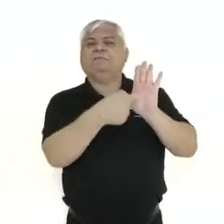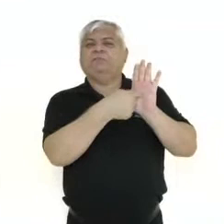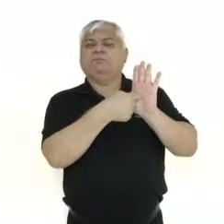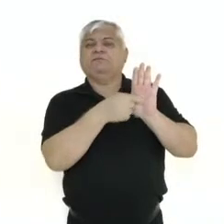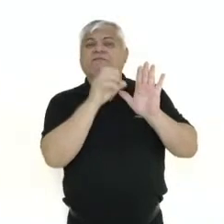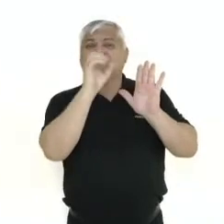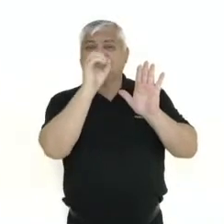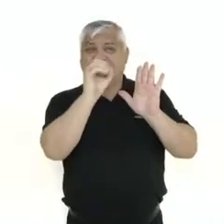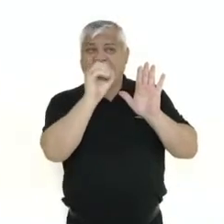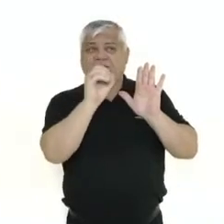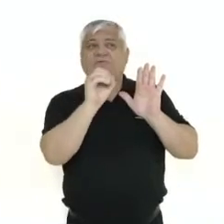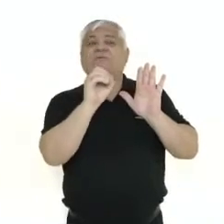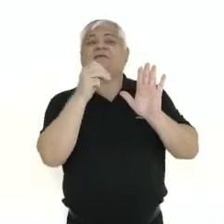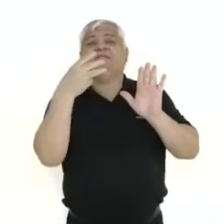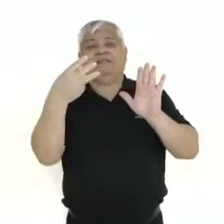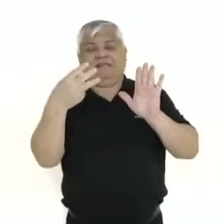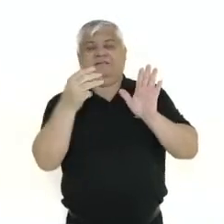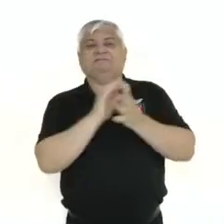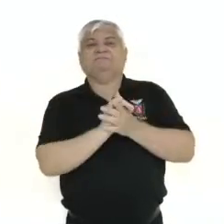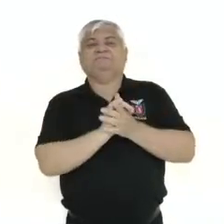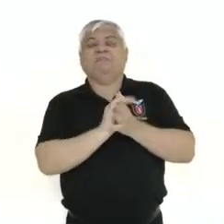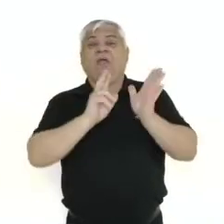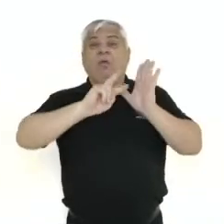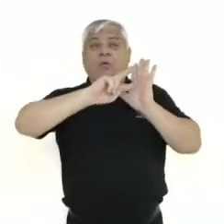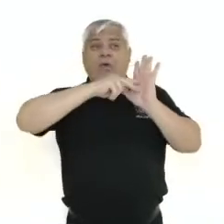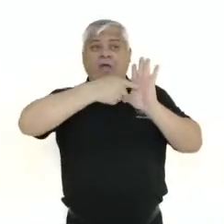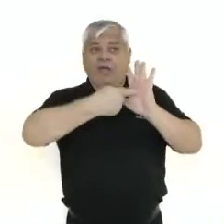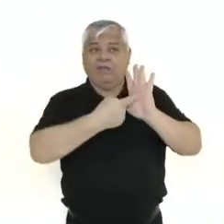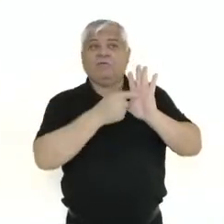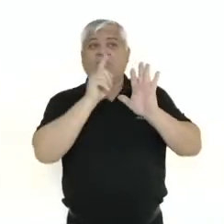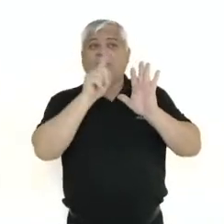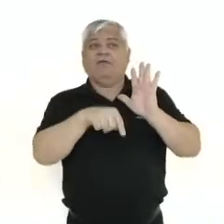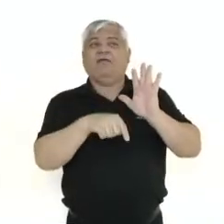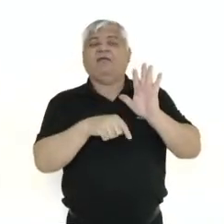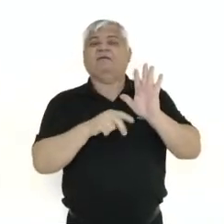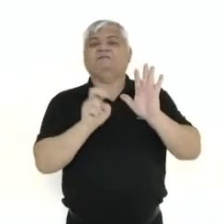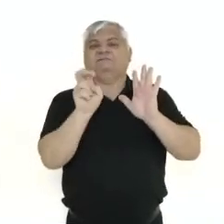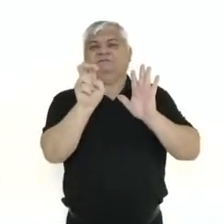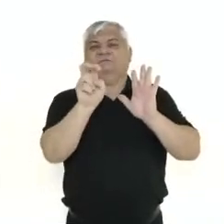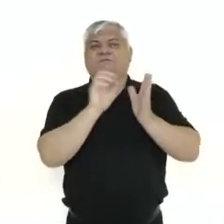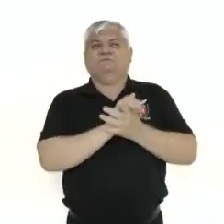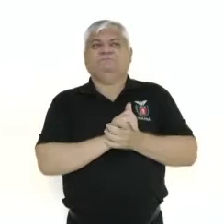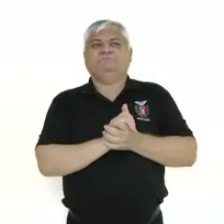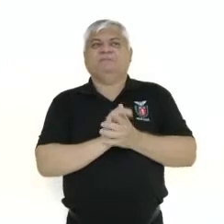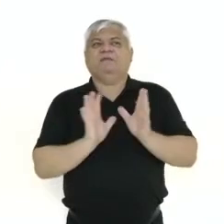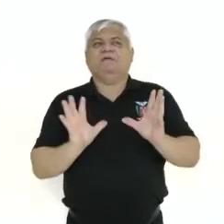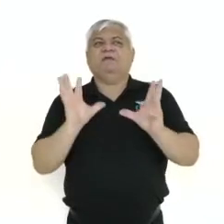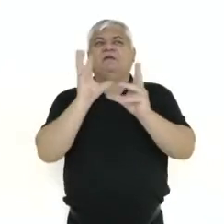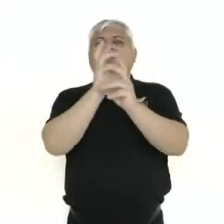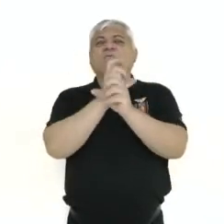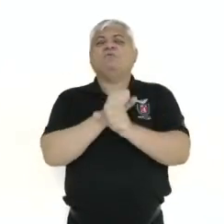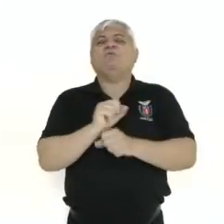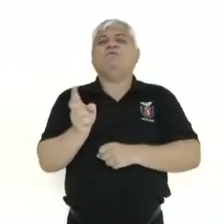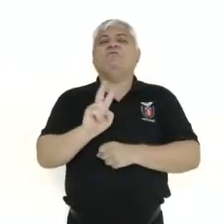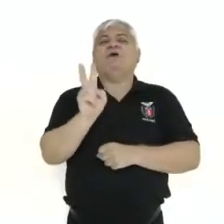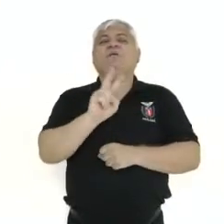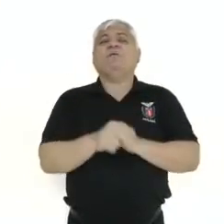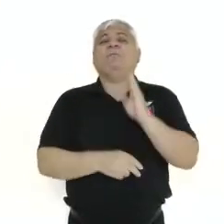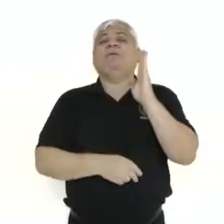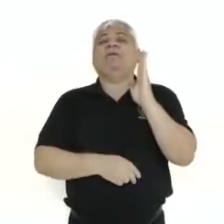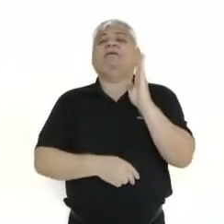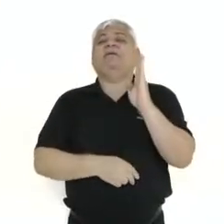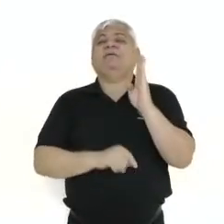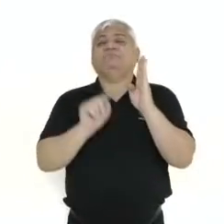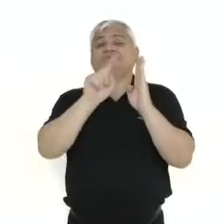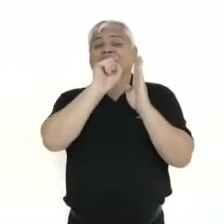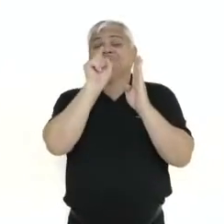0 e 3. E o raio da circunferência vale 5. calcular o valor de B.